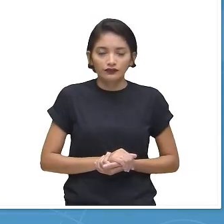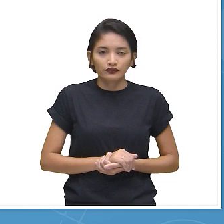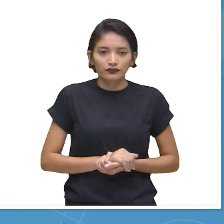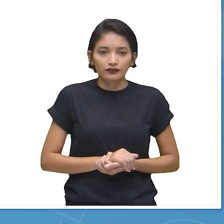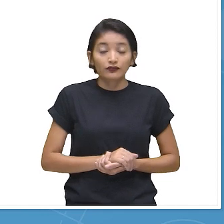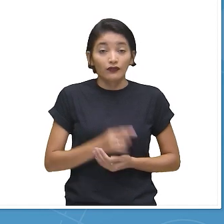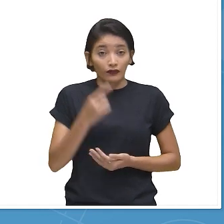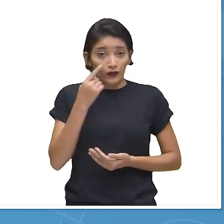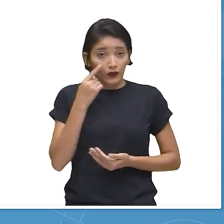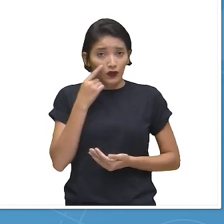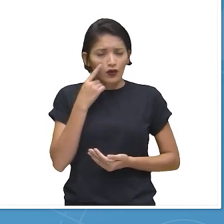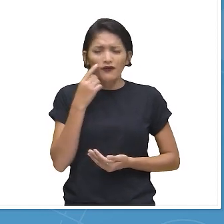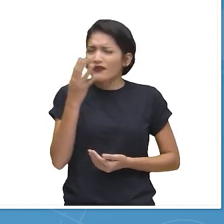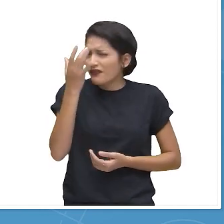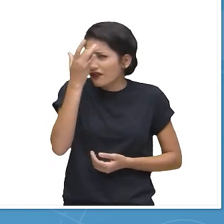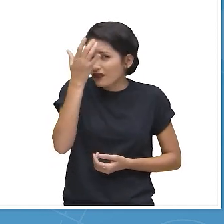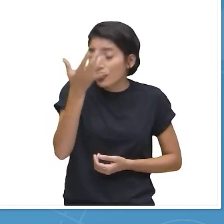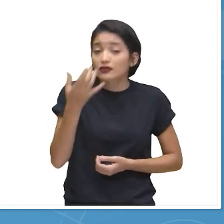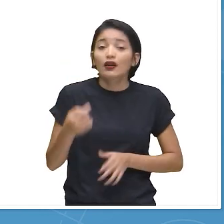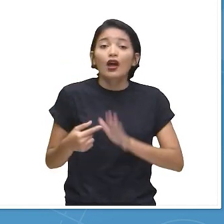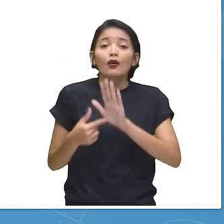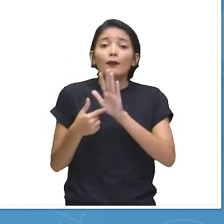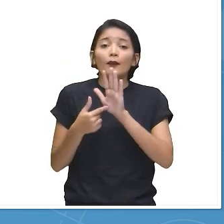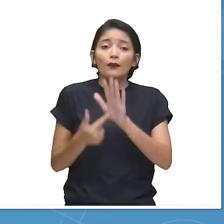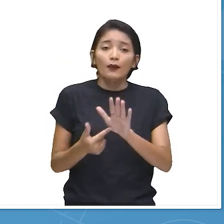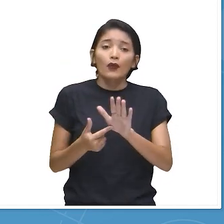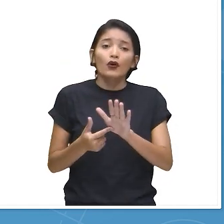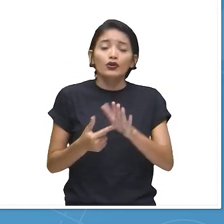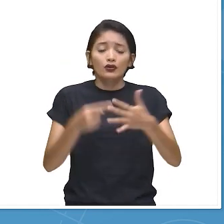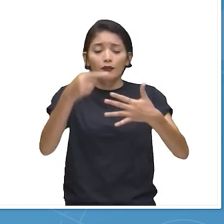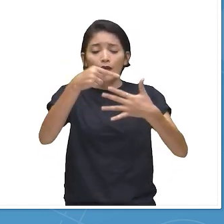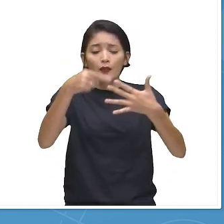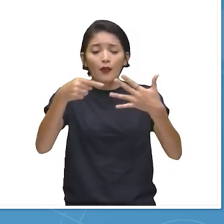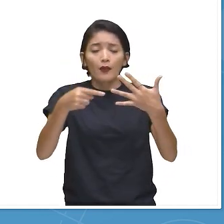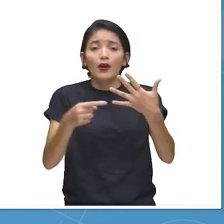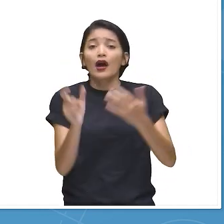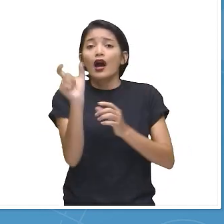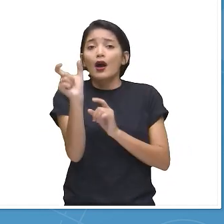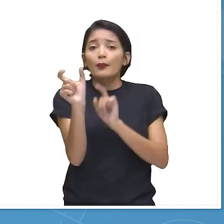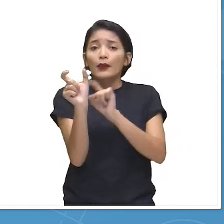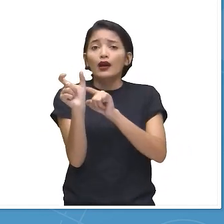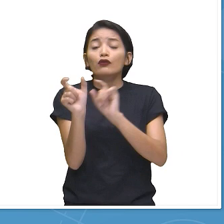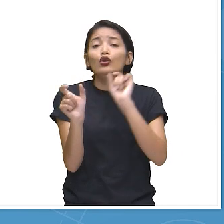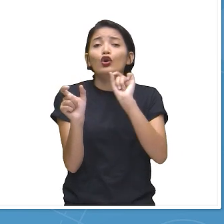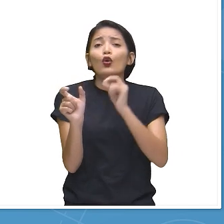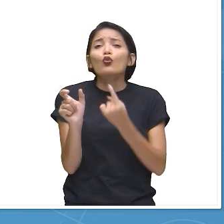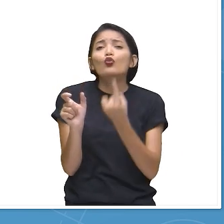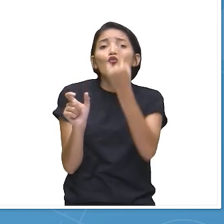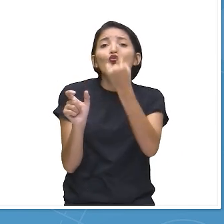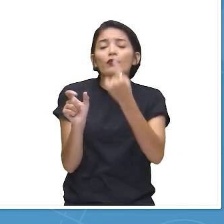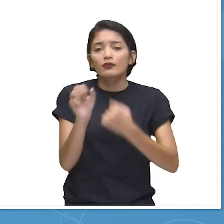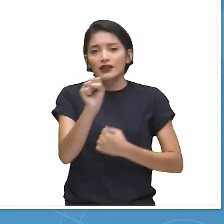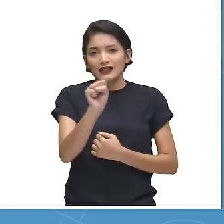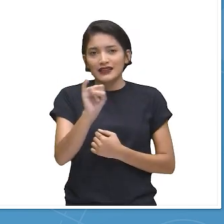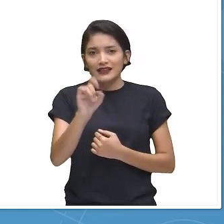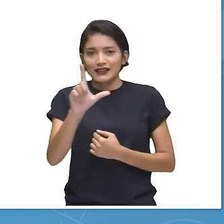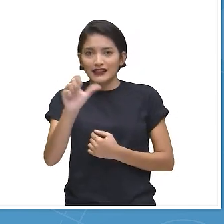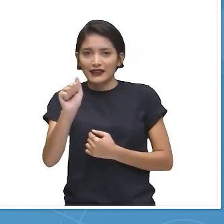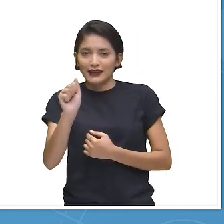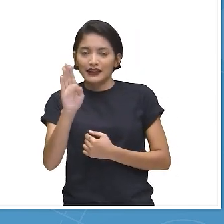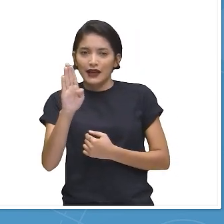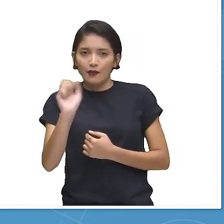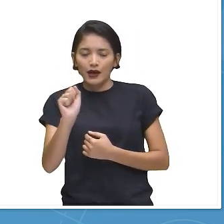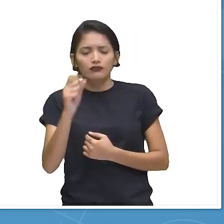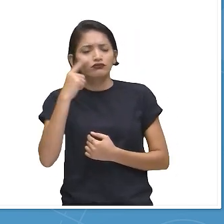Olha aí, gente, bem fácil. Assinale a alternativa cujas palavras sejam formadas por apenas uma sílaba. Você vai examinar